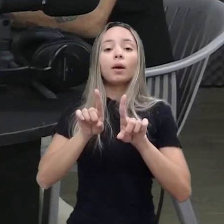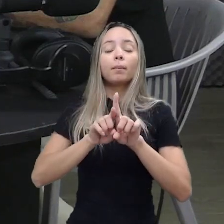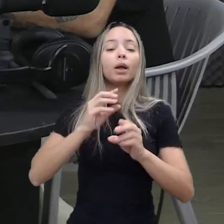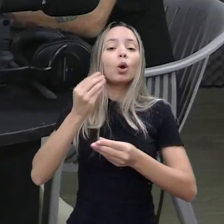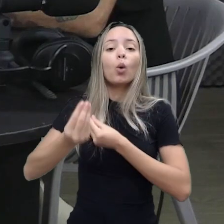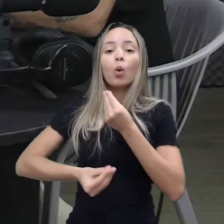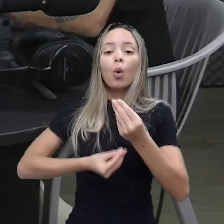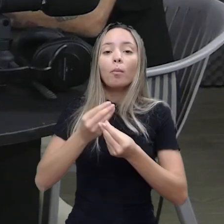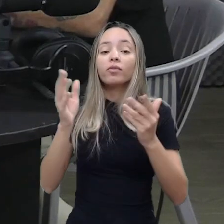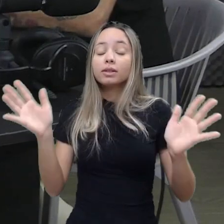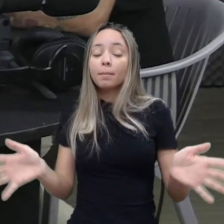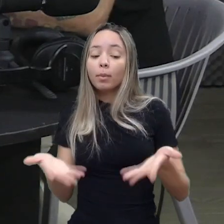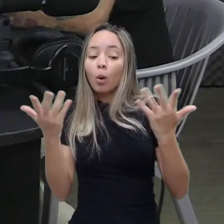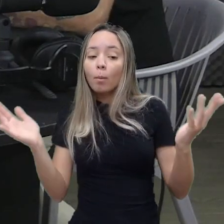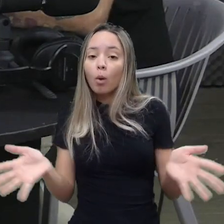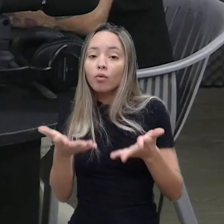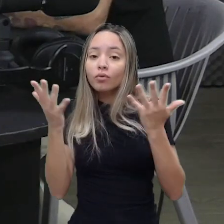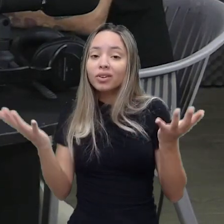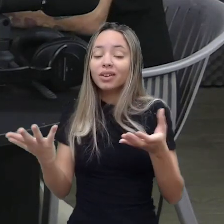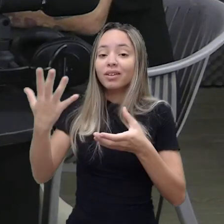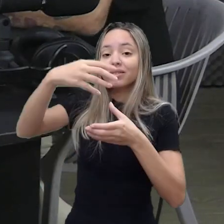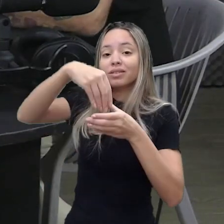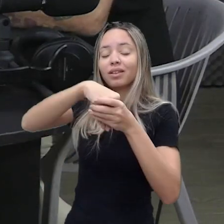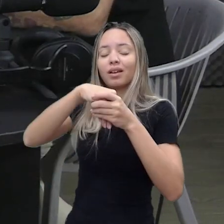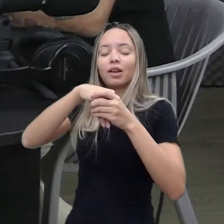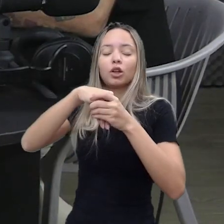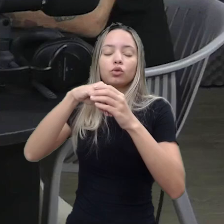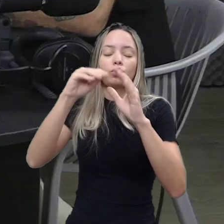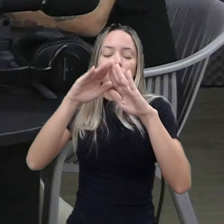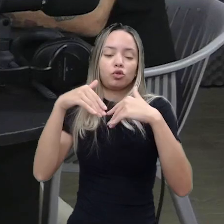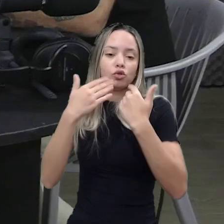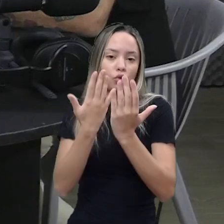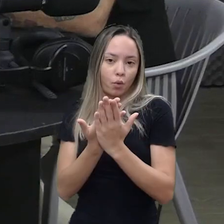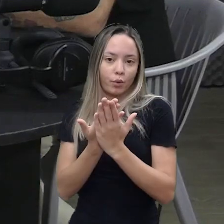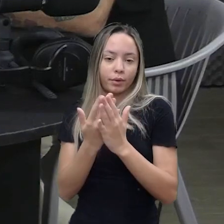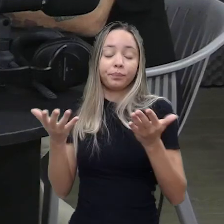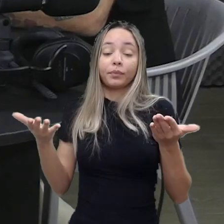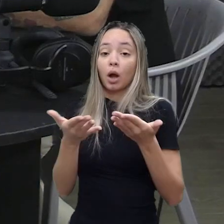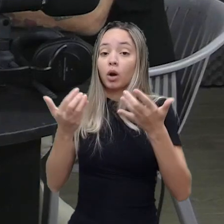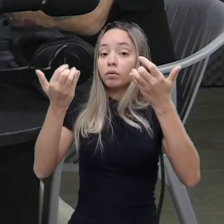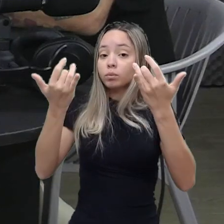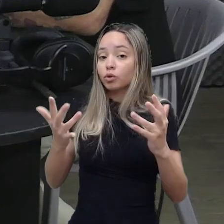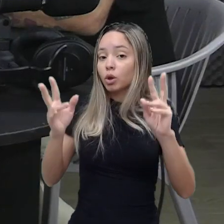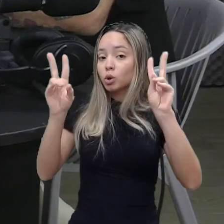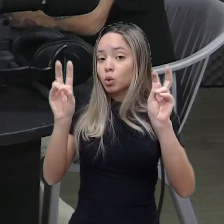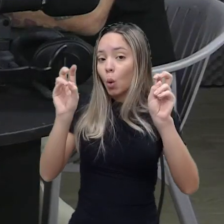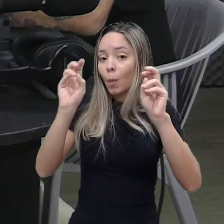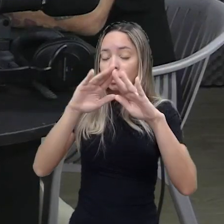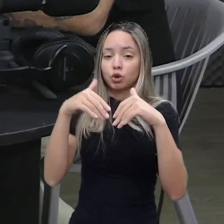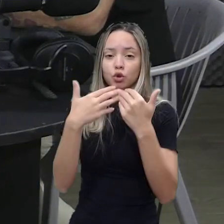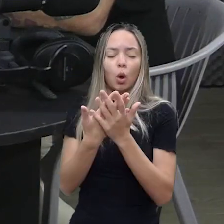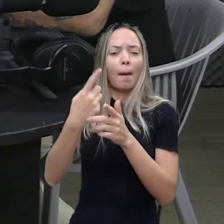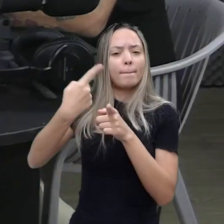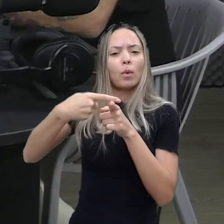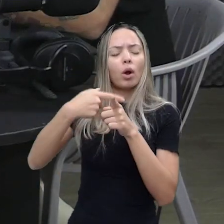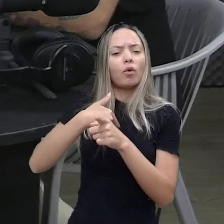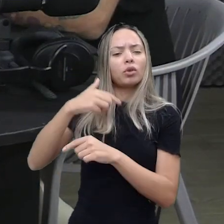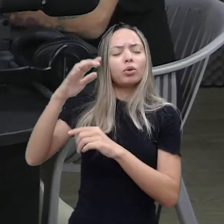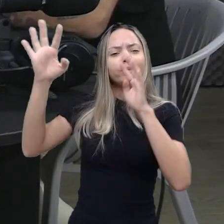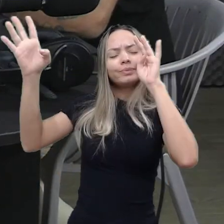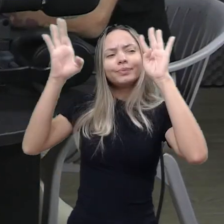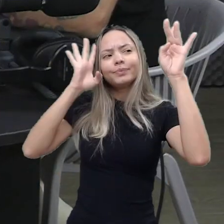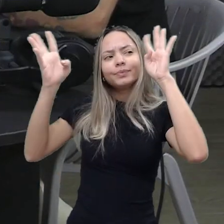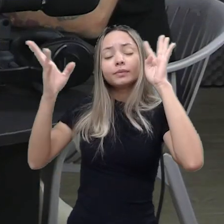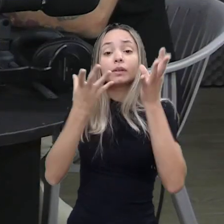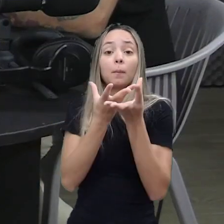promovida de maneira eficaz nas escolas? Vamos falar das escolas agora, não é? Porque eu fico pensando que muitas mães